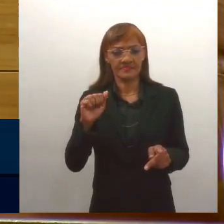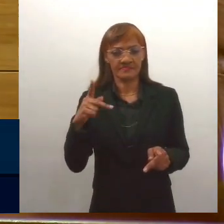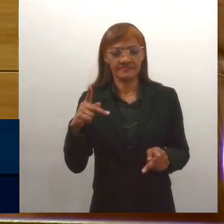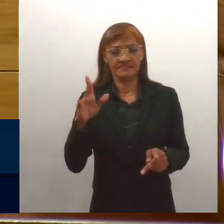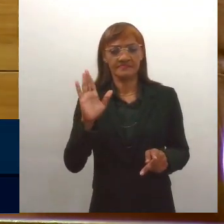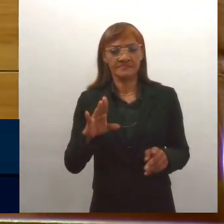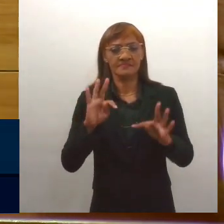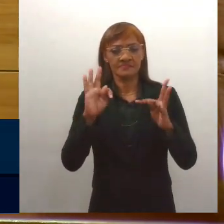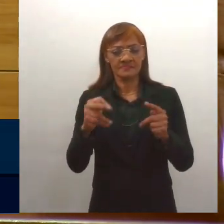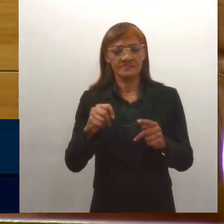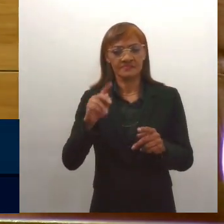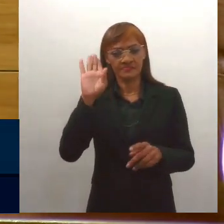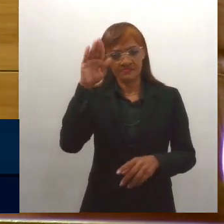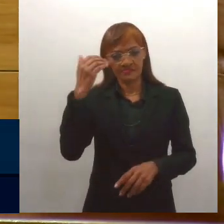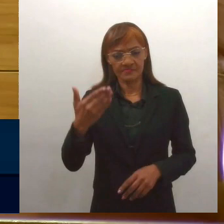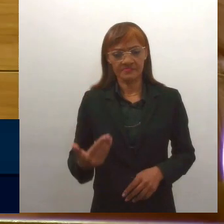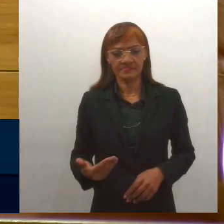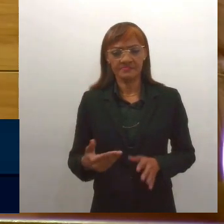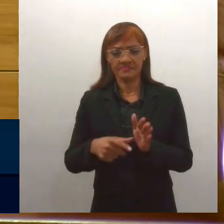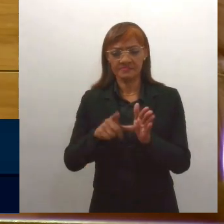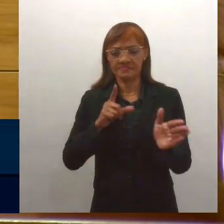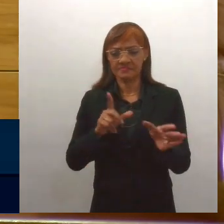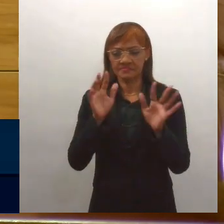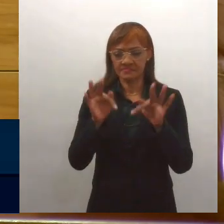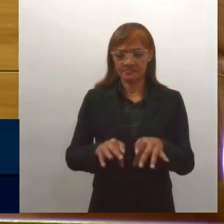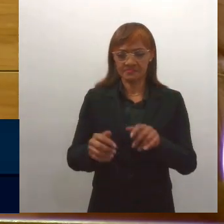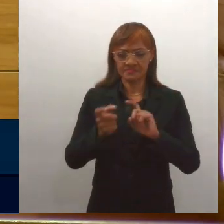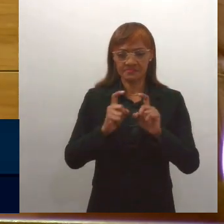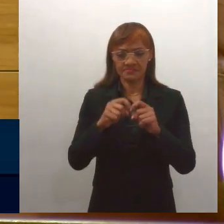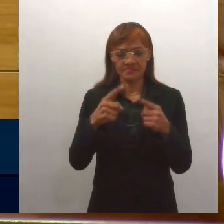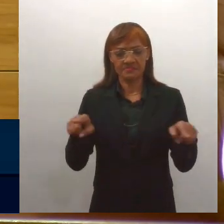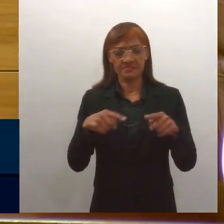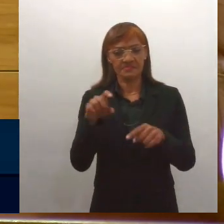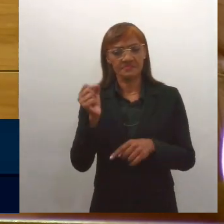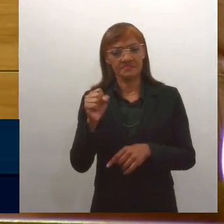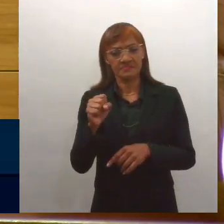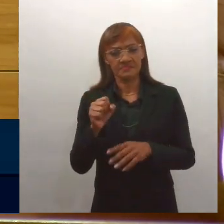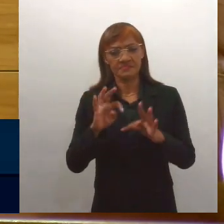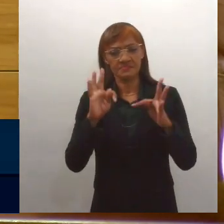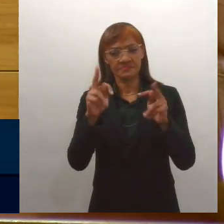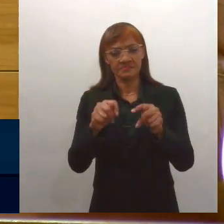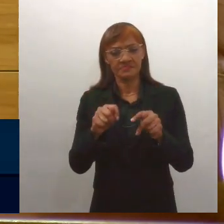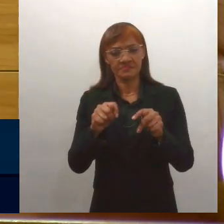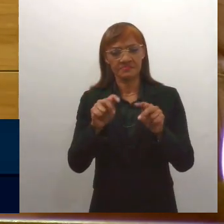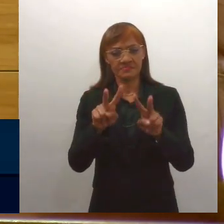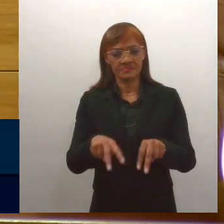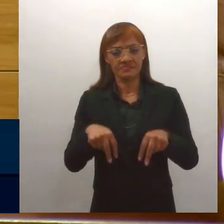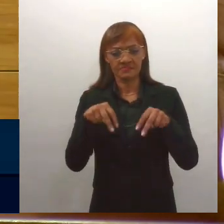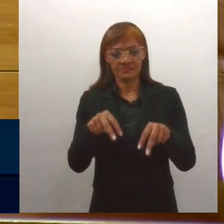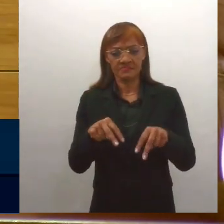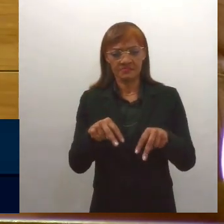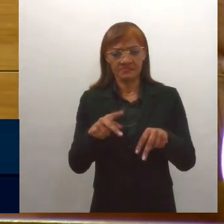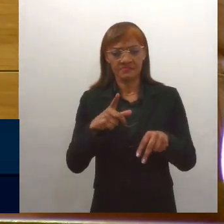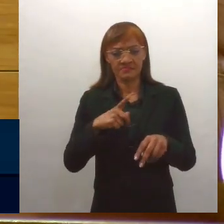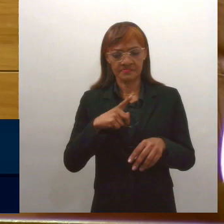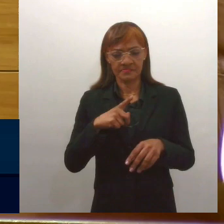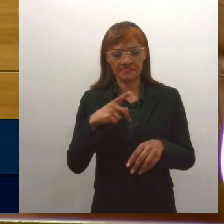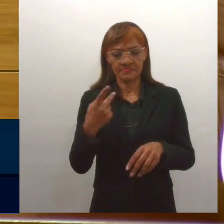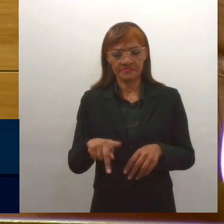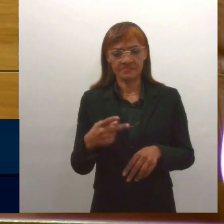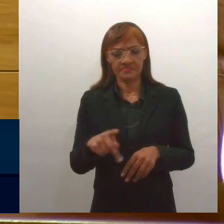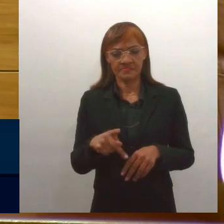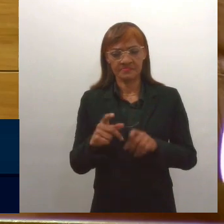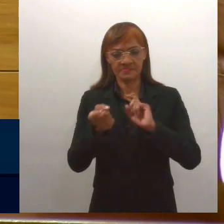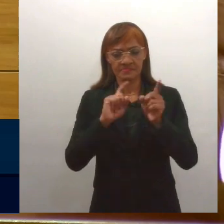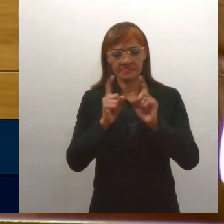encerrarmos a sessão, ouvirmos o hino de Sergipe. Eu queria que todos permanecessem depois do hino de Sergipe, que teremos uma homenagem após a sessão. Então, depois do hino de Sergipe, a sessão